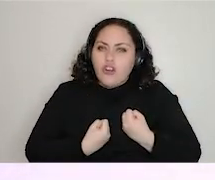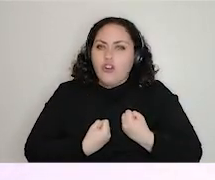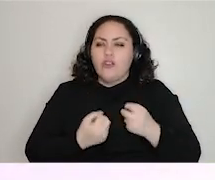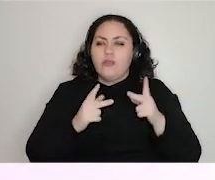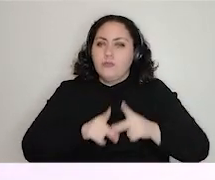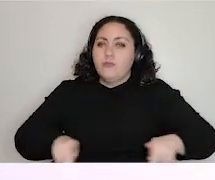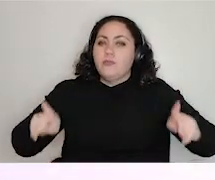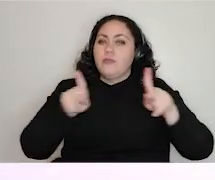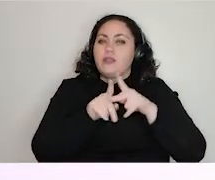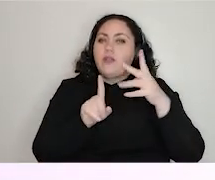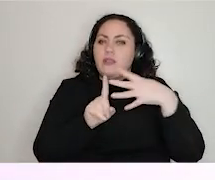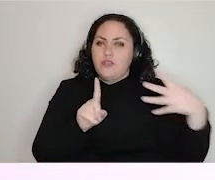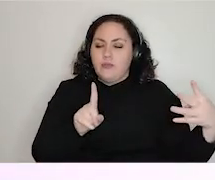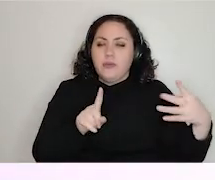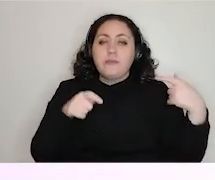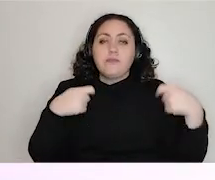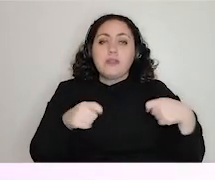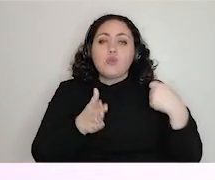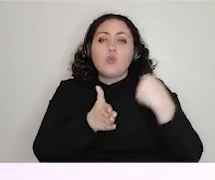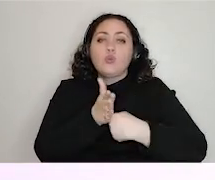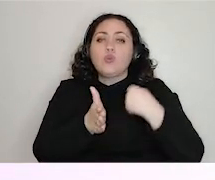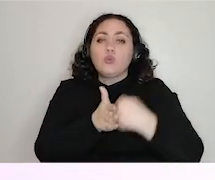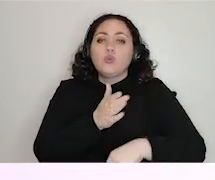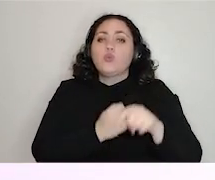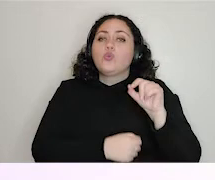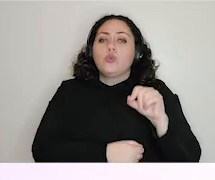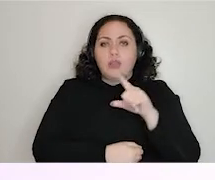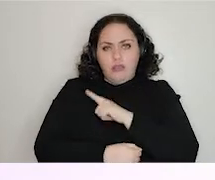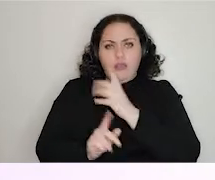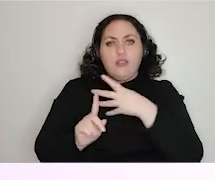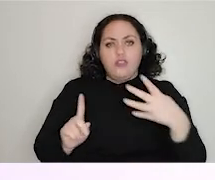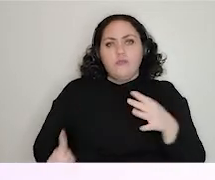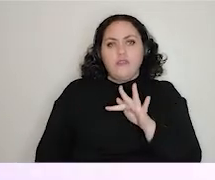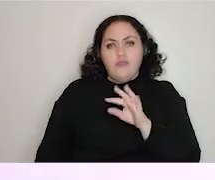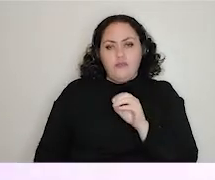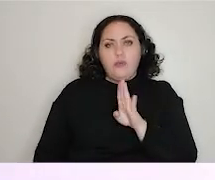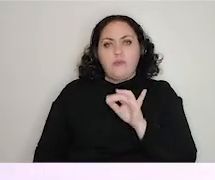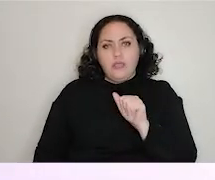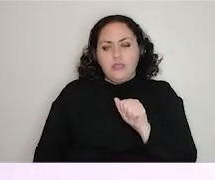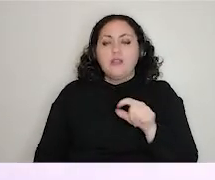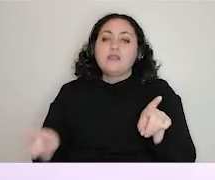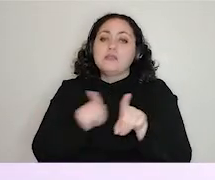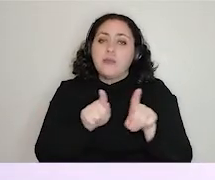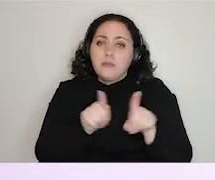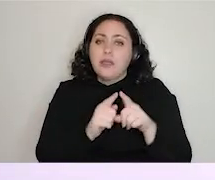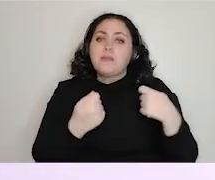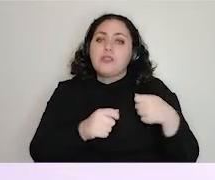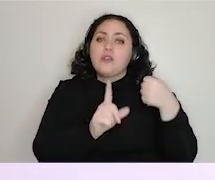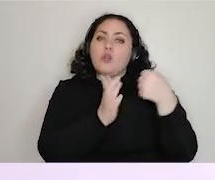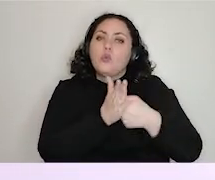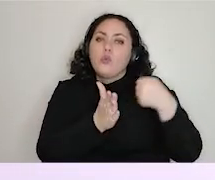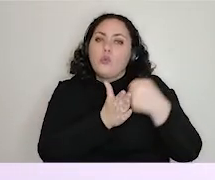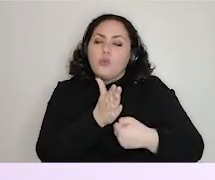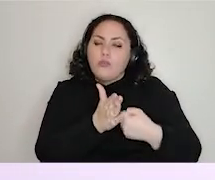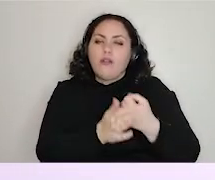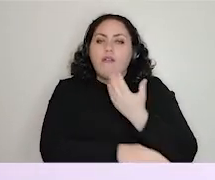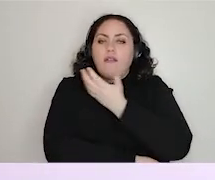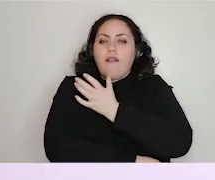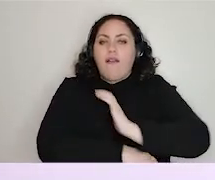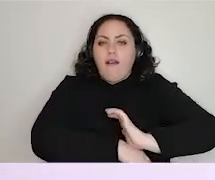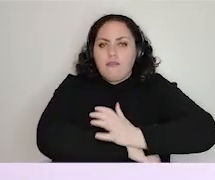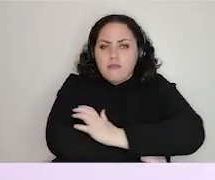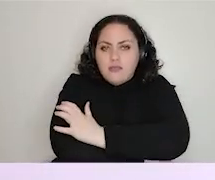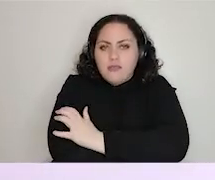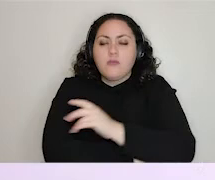acolhedora e mais humanizada para a população LGBT, a gente precisa lutar, inclusive, além da LGBTfobia, contra o racismo, contra